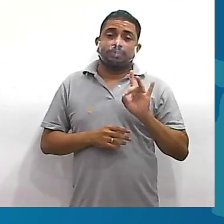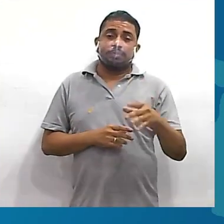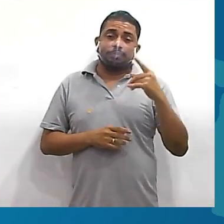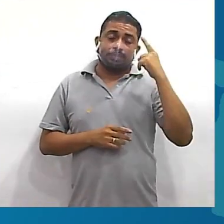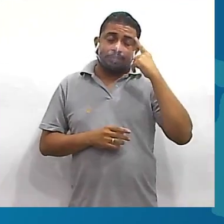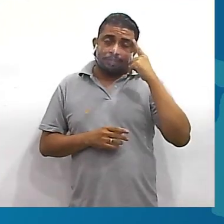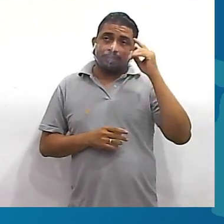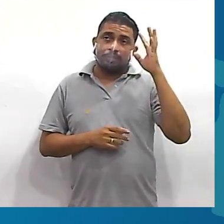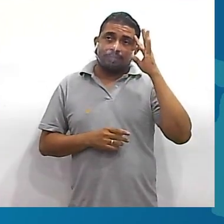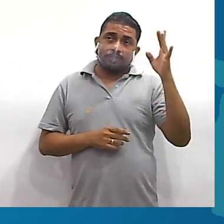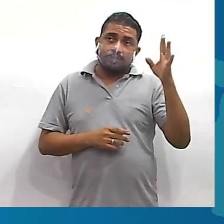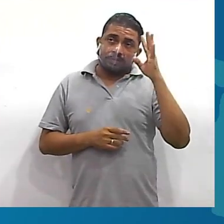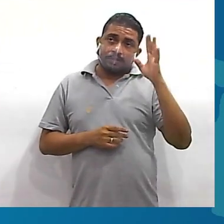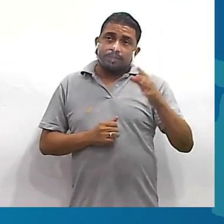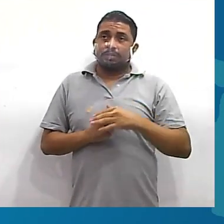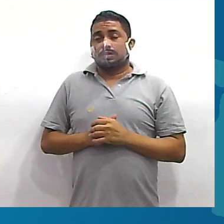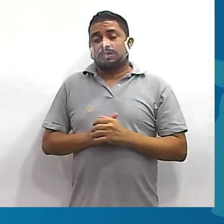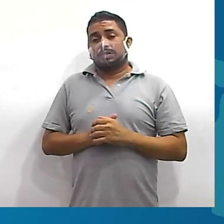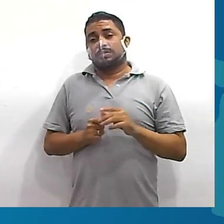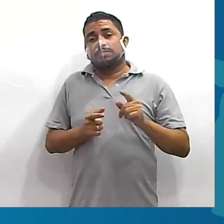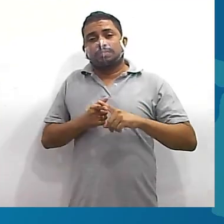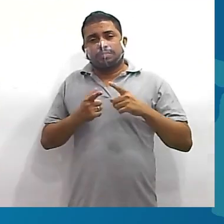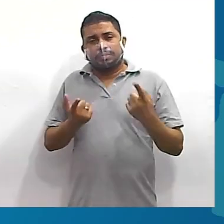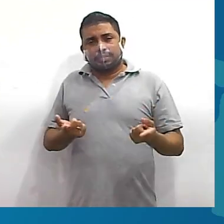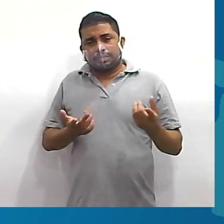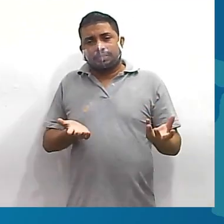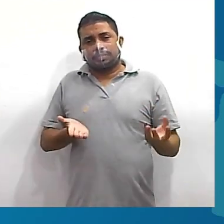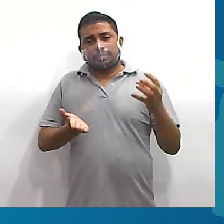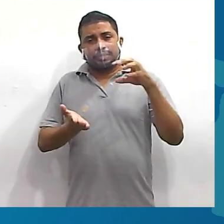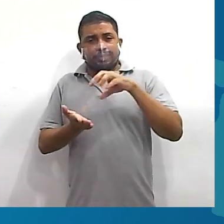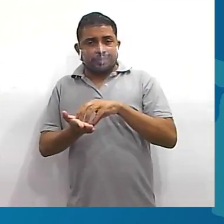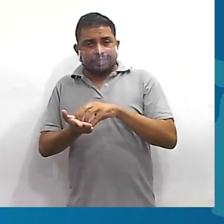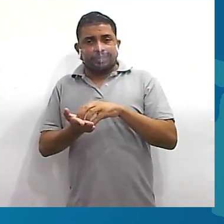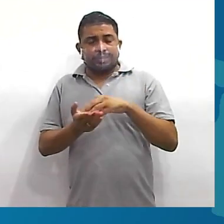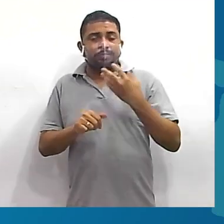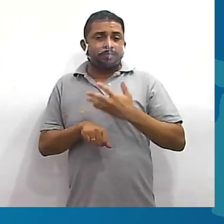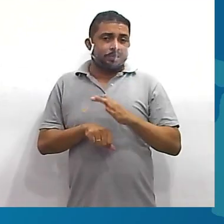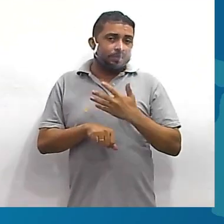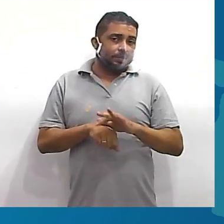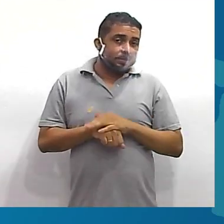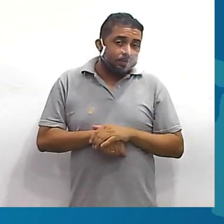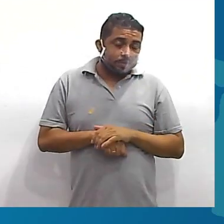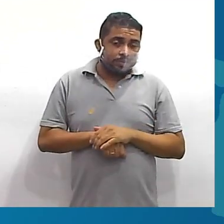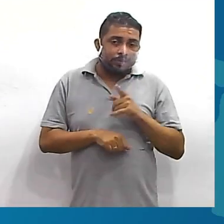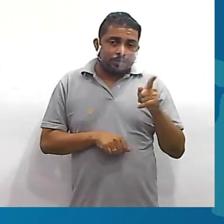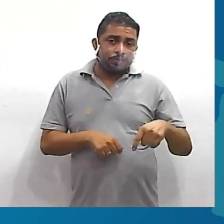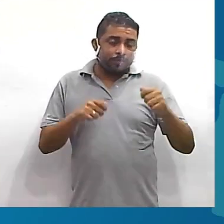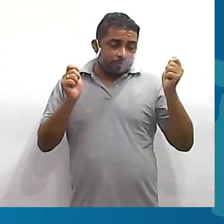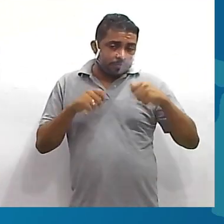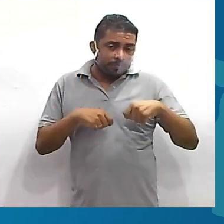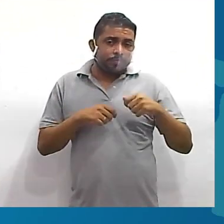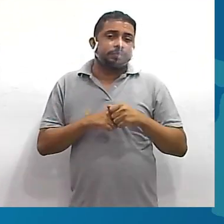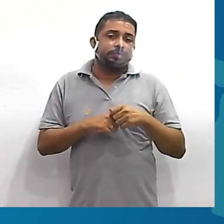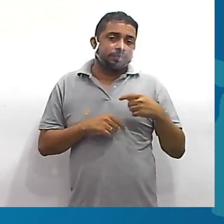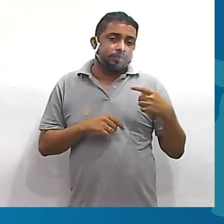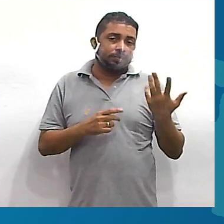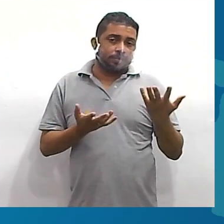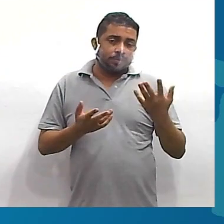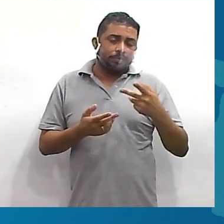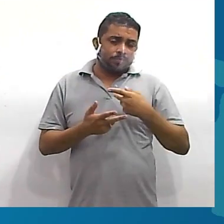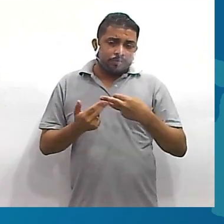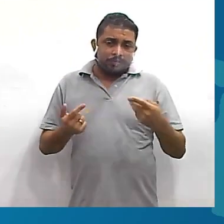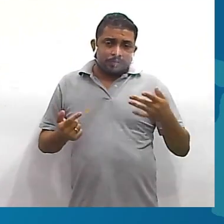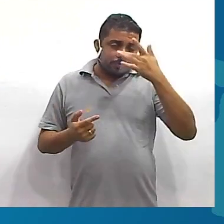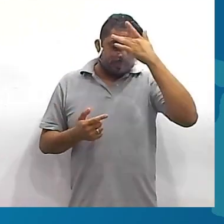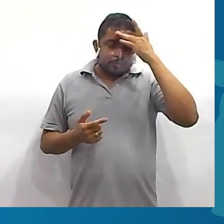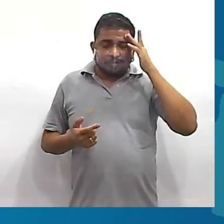pensar, refletir as situações, mas colocá-las em prática. E isso é uma competência que muitas pessoas